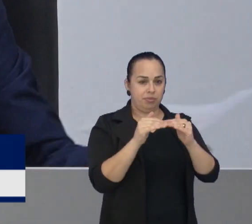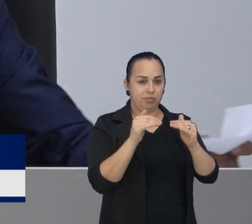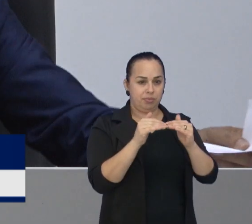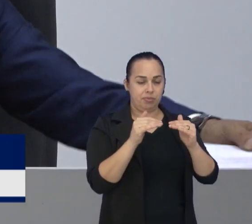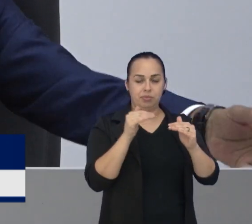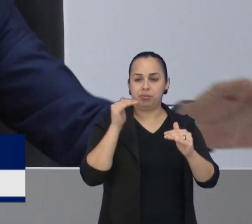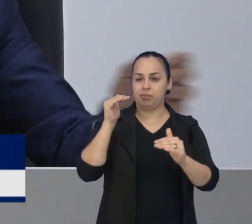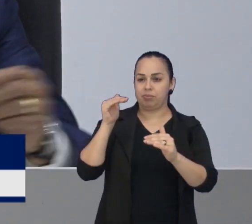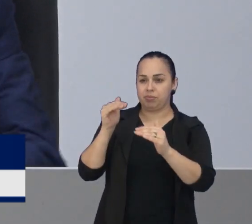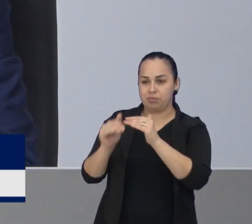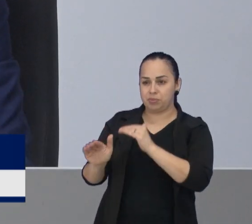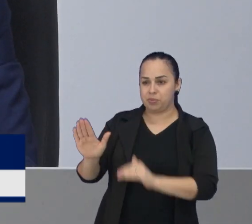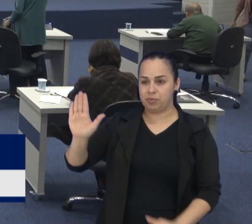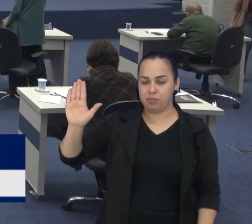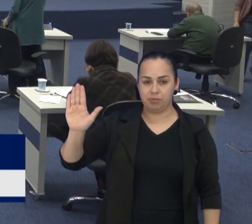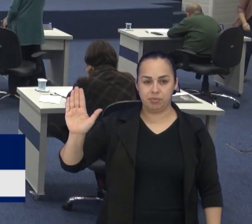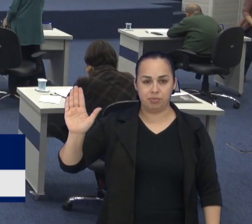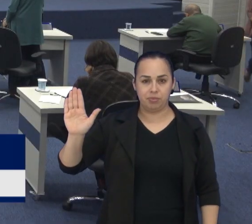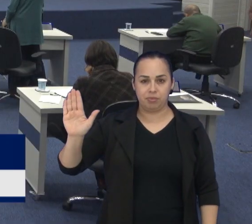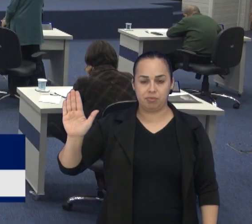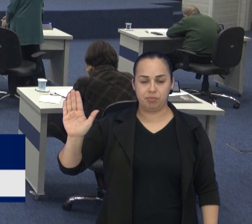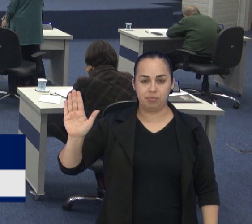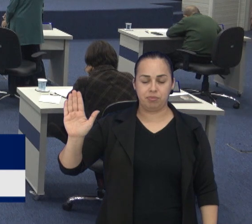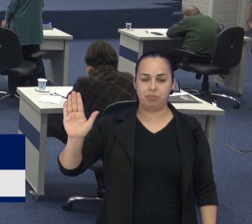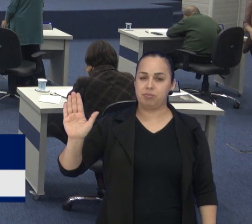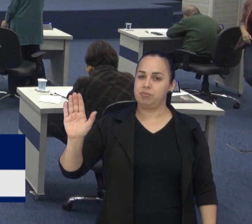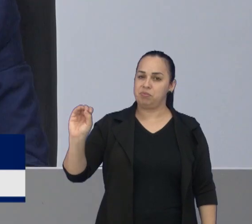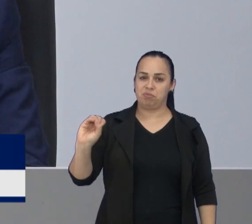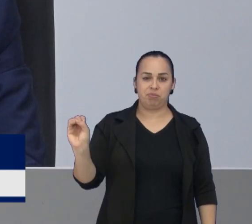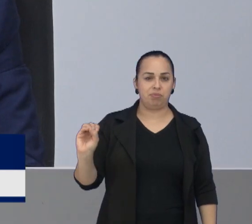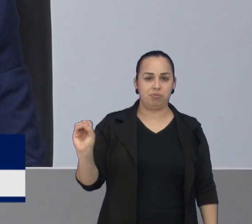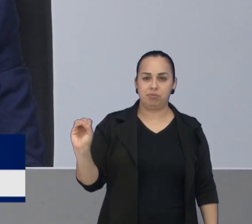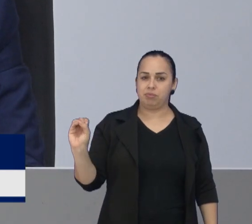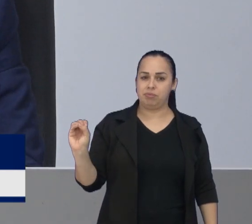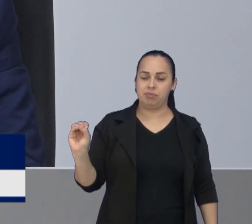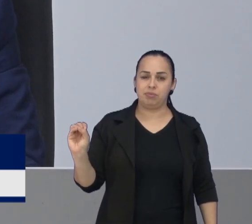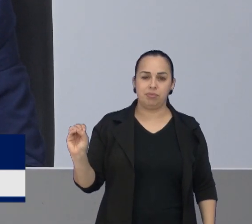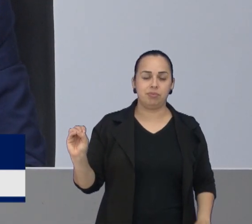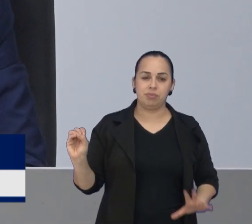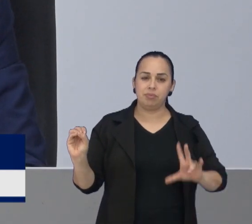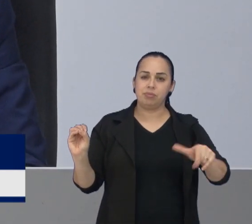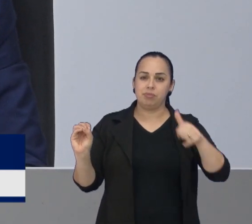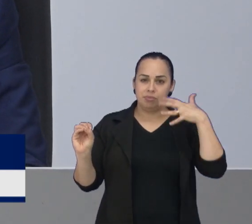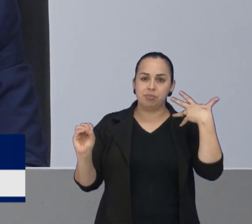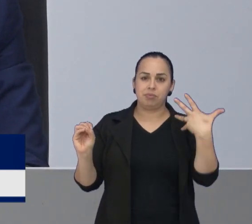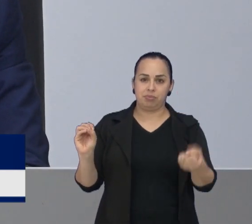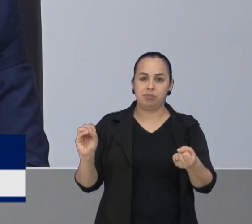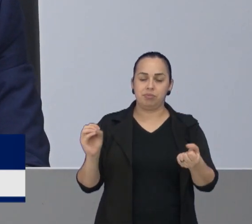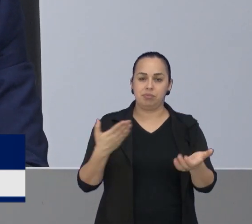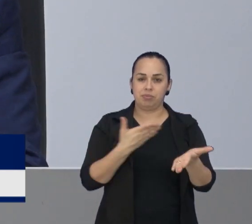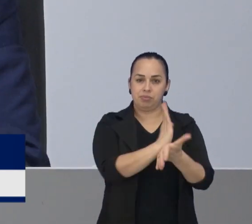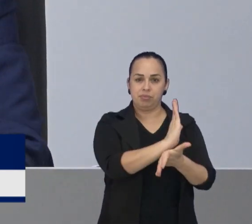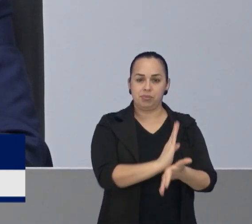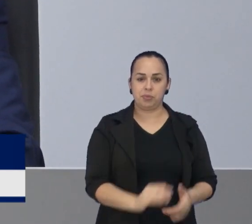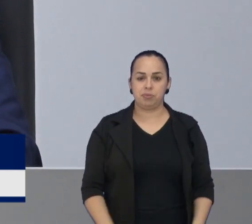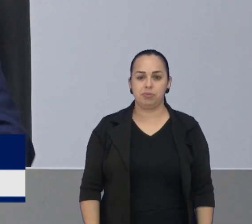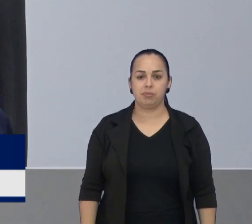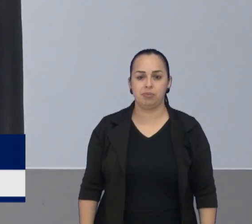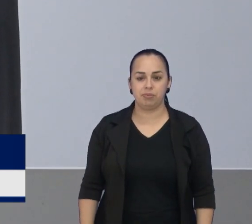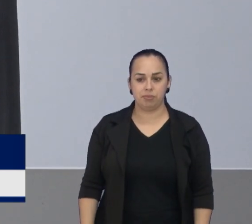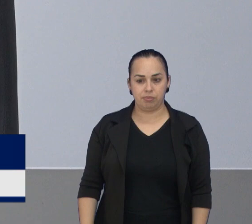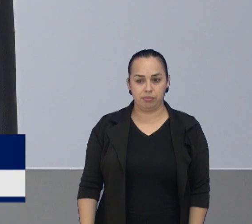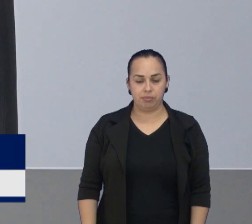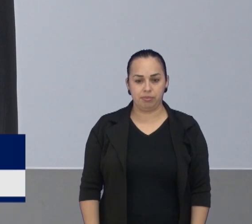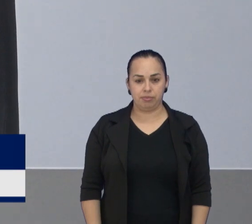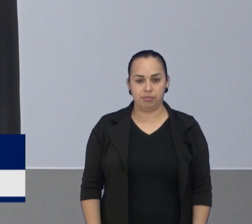estão, os contrários que se manifestem. Nenhum voto contrário, senhor presidente. Sem nenhum voto contrário, está aprovado por unanimidade.